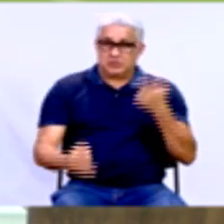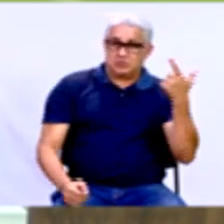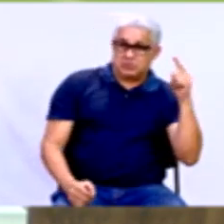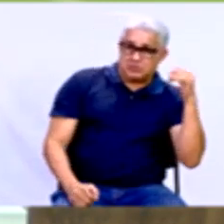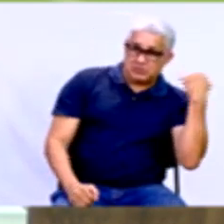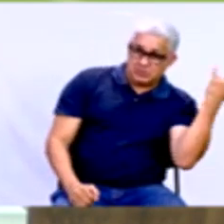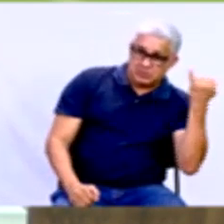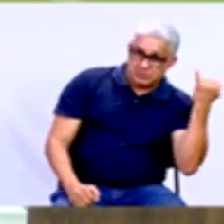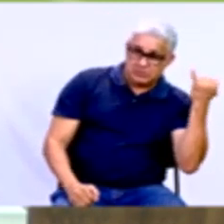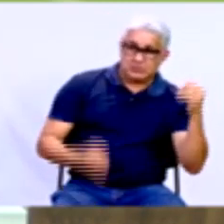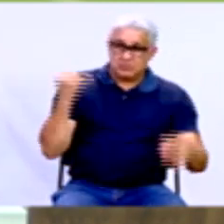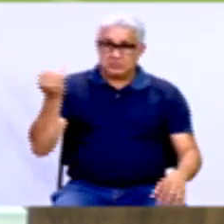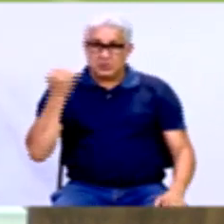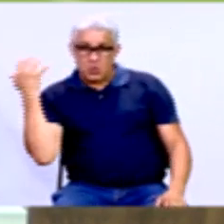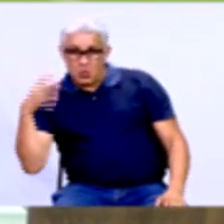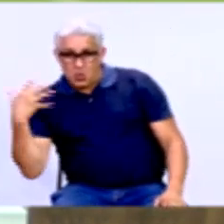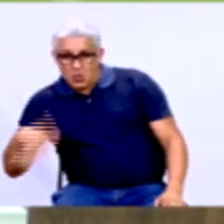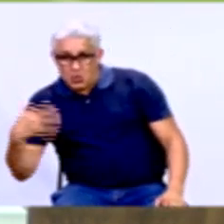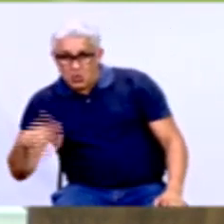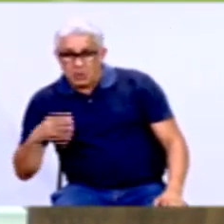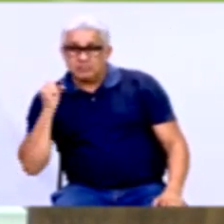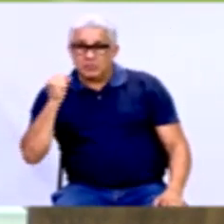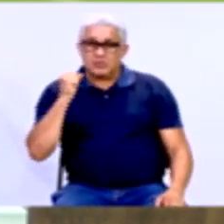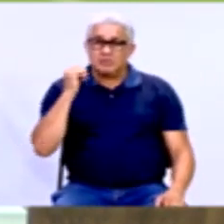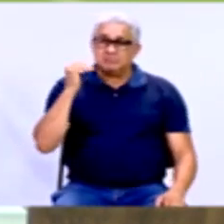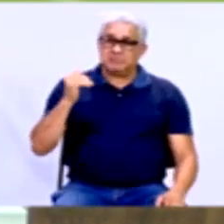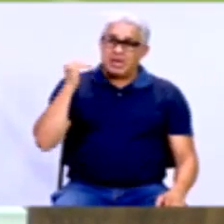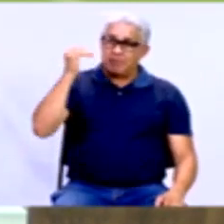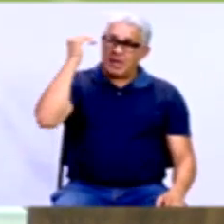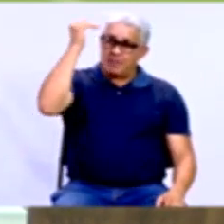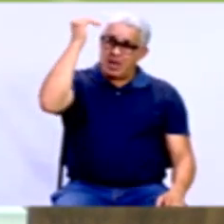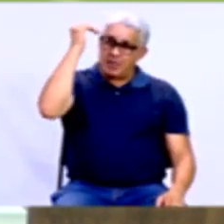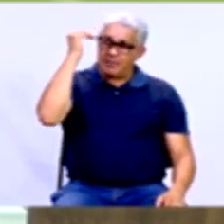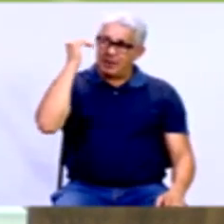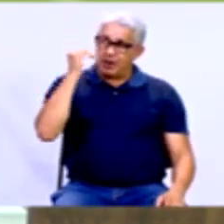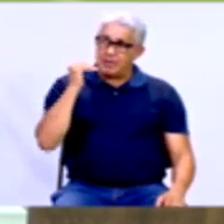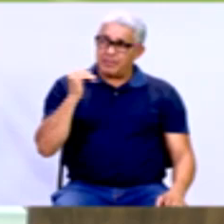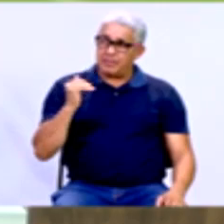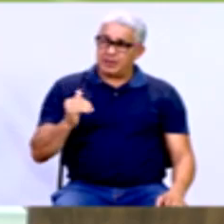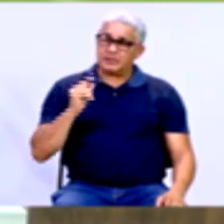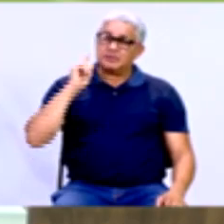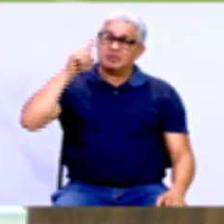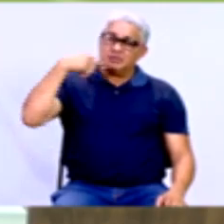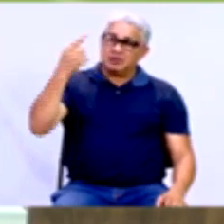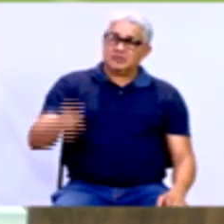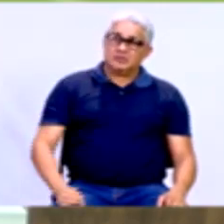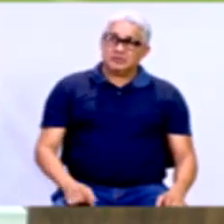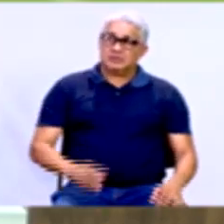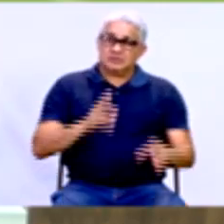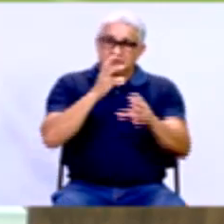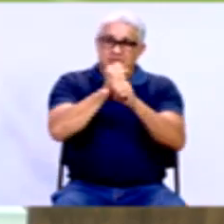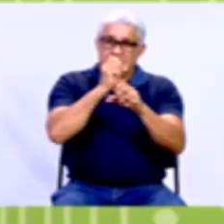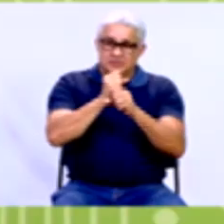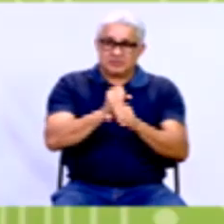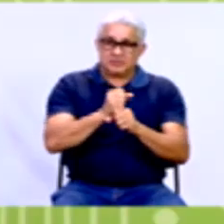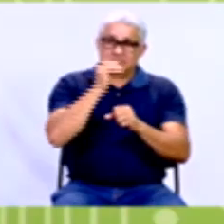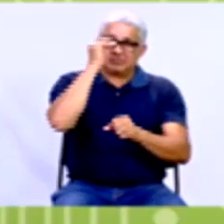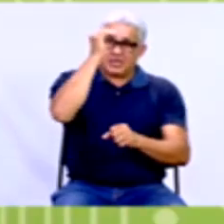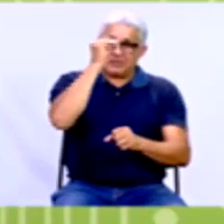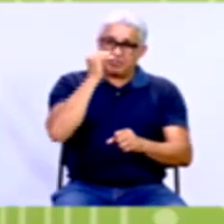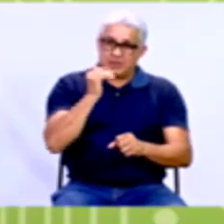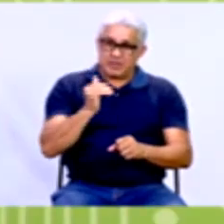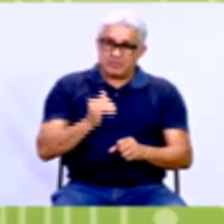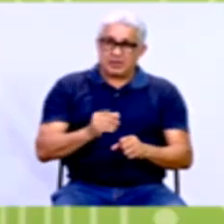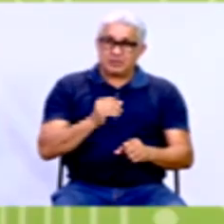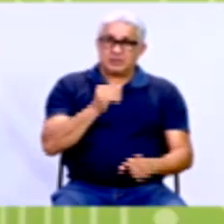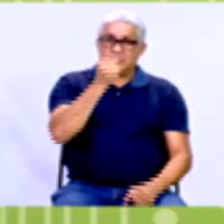muito importante, importantíssimo. Você pode criar escalas e ir colocando ali e depois você faz a medição. Exatamente. Tabula e faz e daí a medição. Essas escalas vão ser